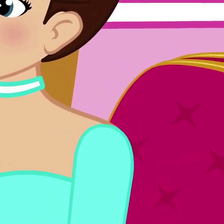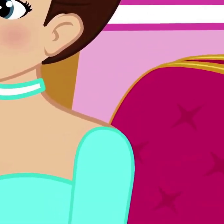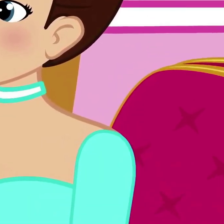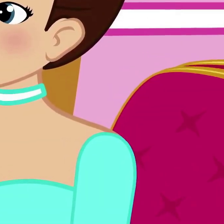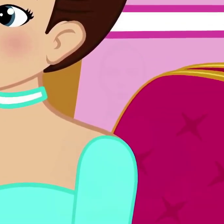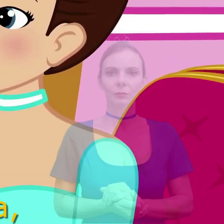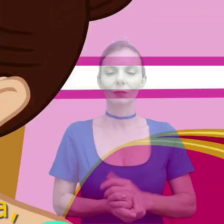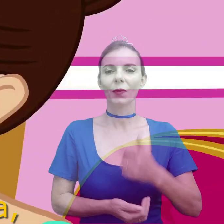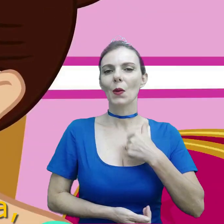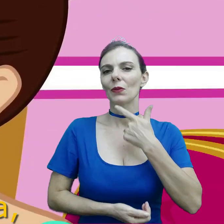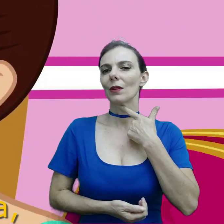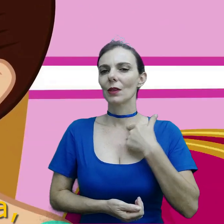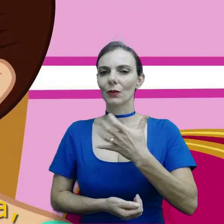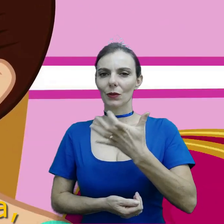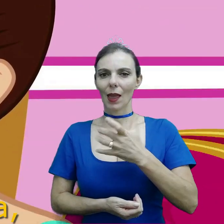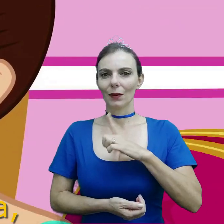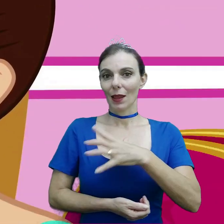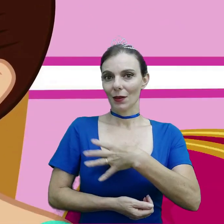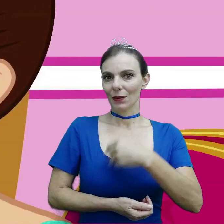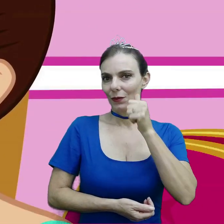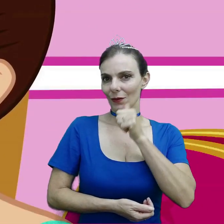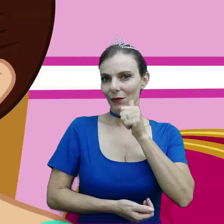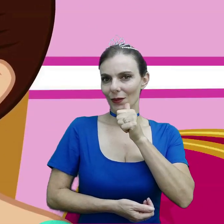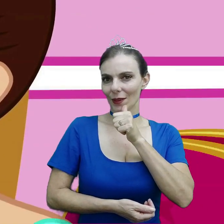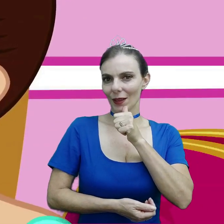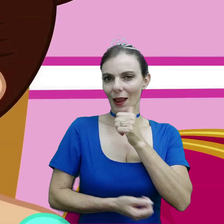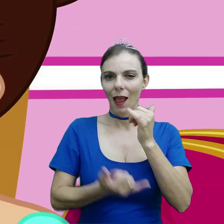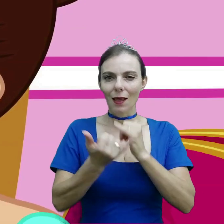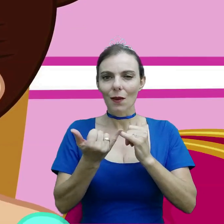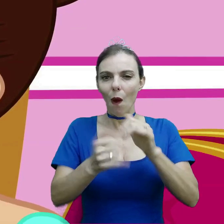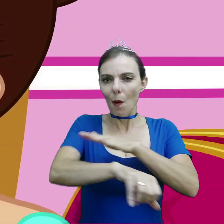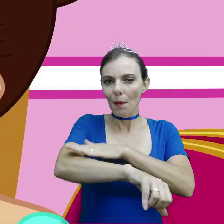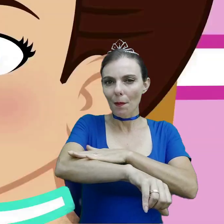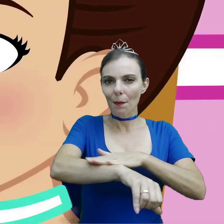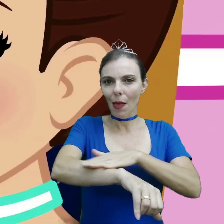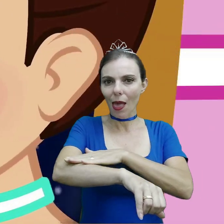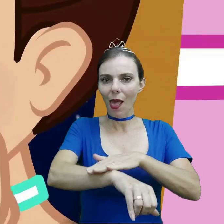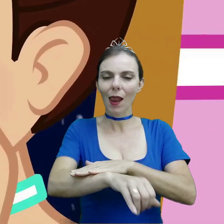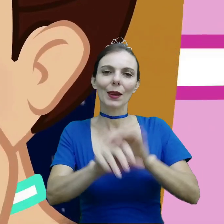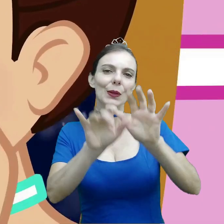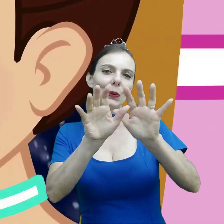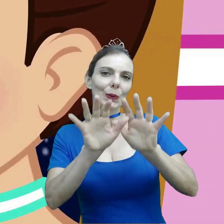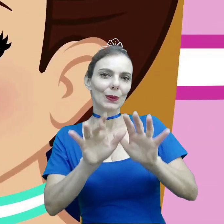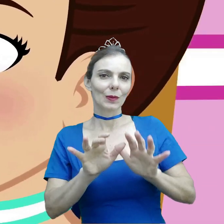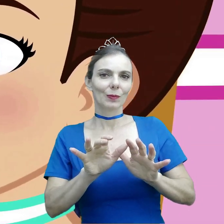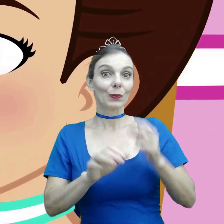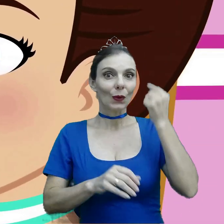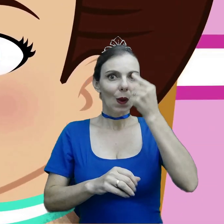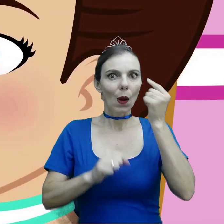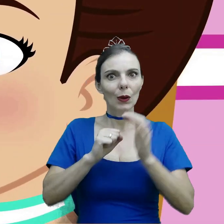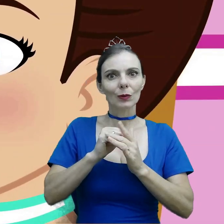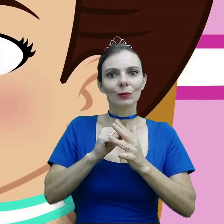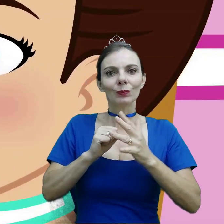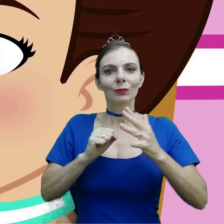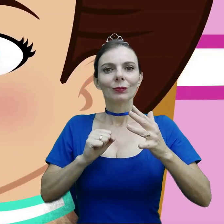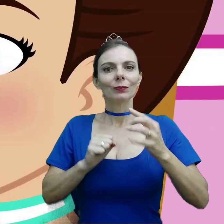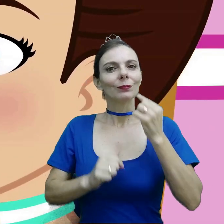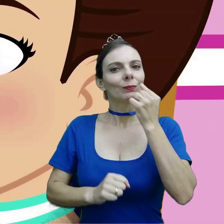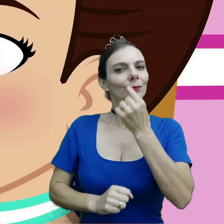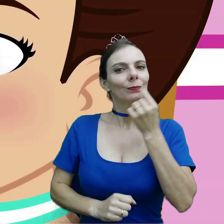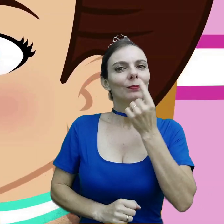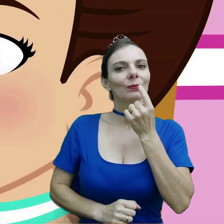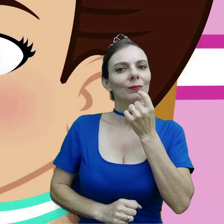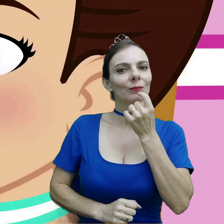pedido. Eu desejo ter uma menina cuja pele seja branca como a neve, os olhos brilhantes como uma joia,